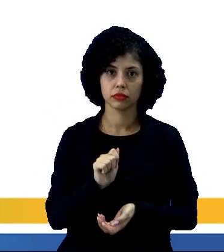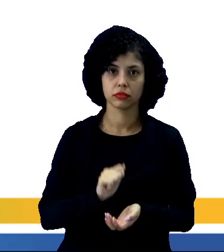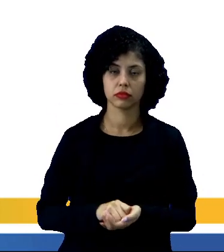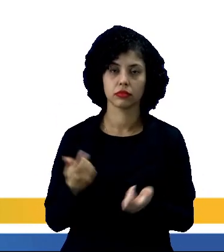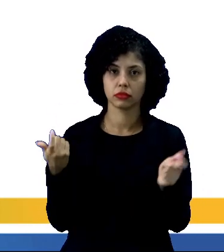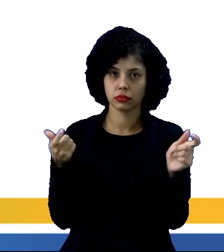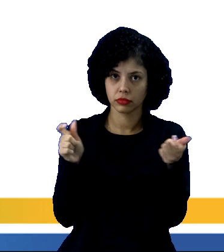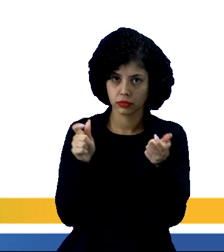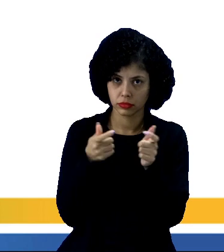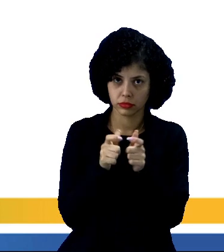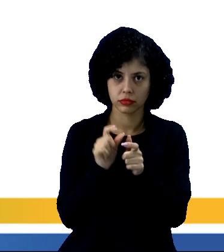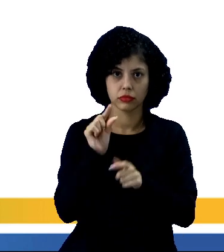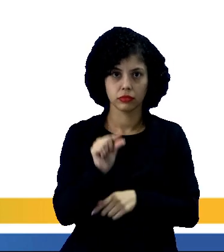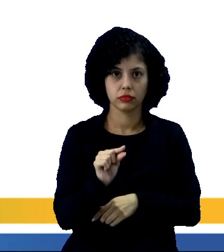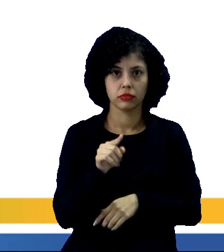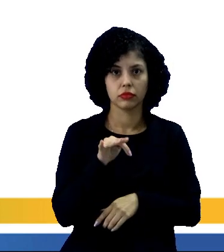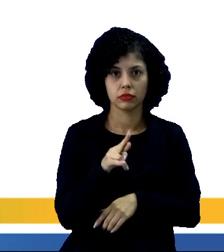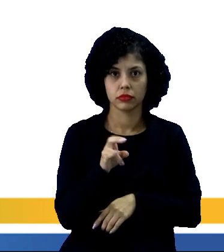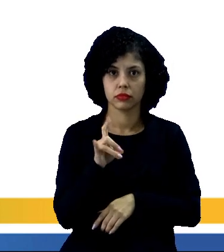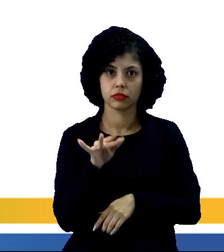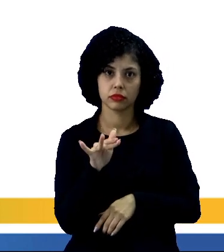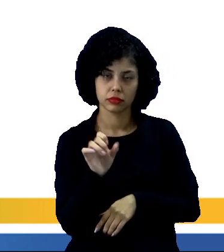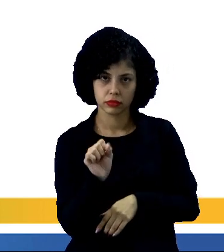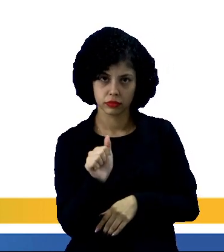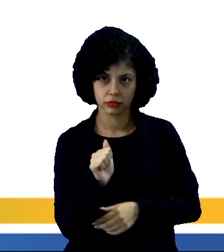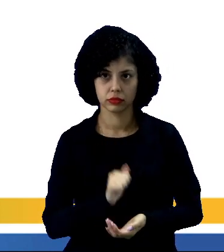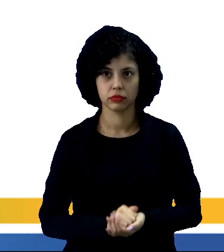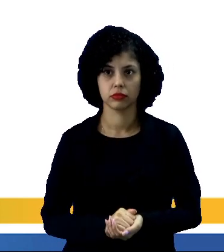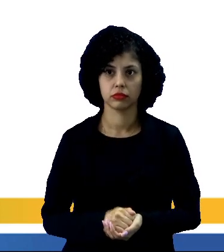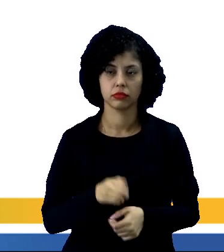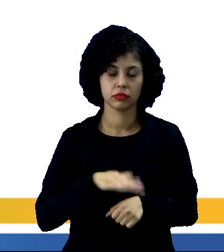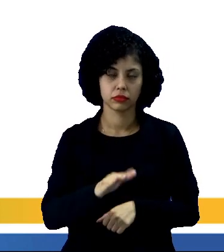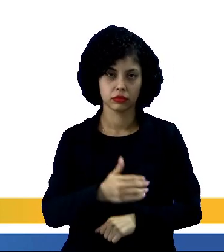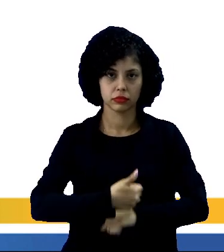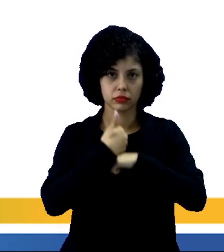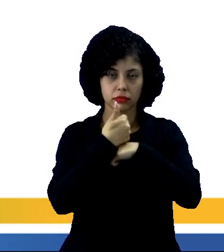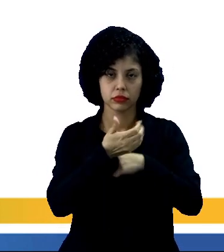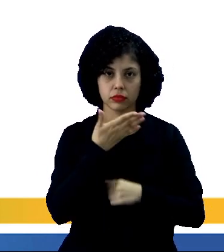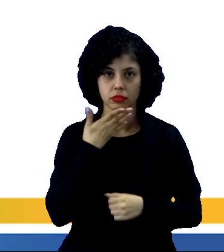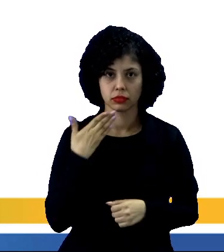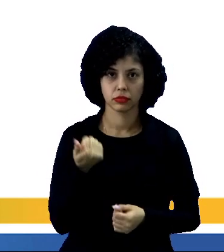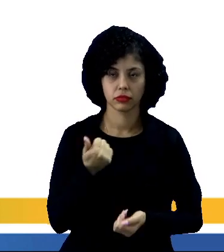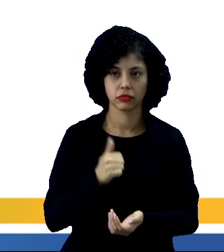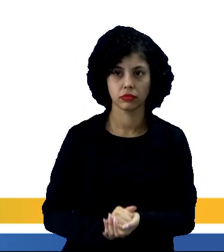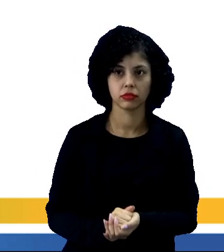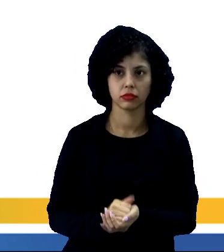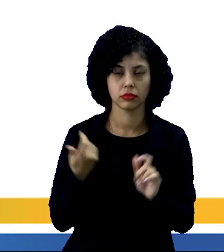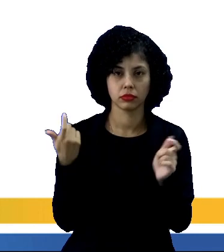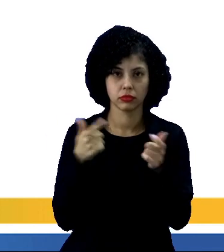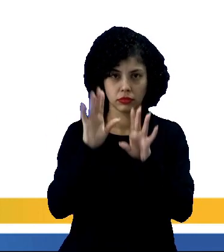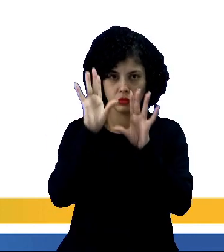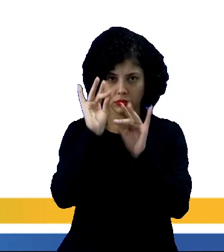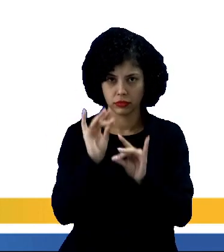Ela tem menor interferência, por isso considerada um pouco mais de qualidade. Na reprodução e menor